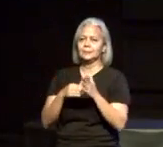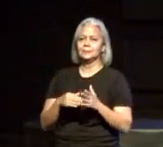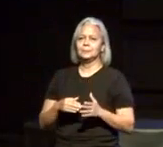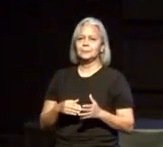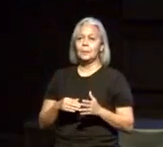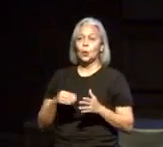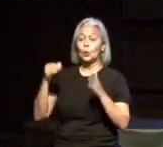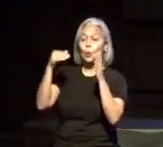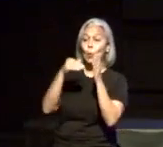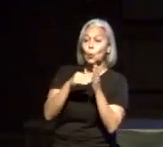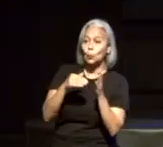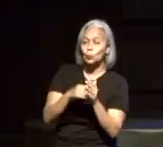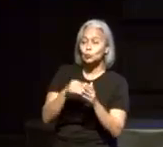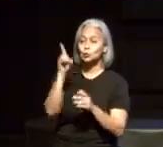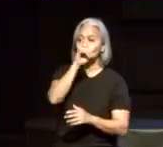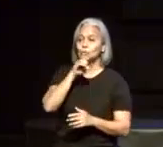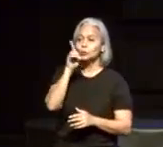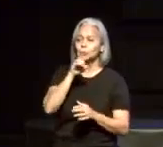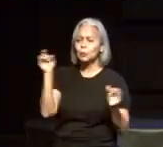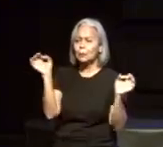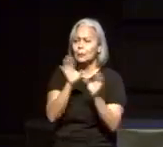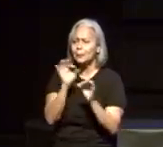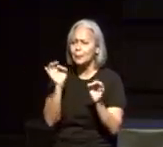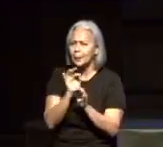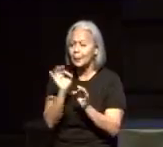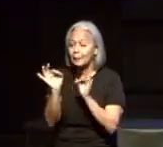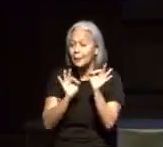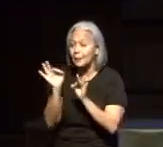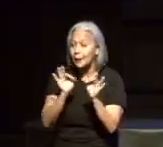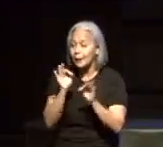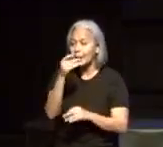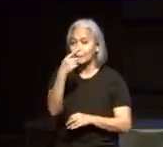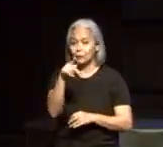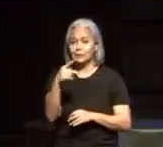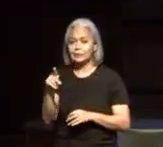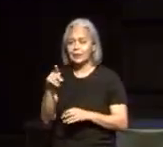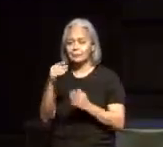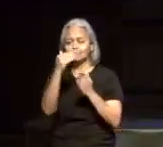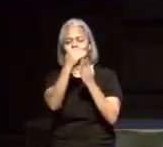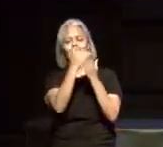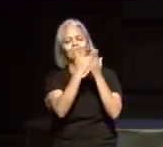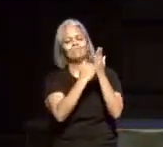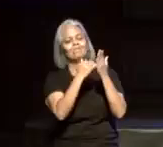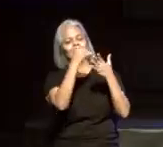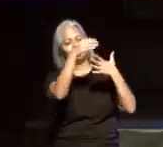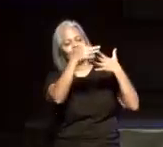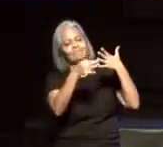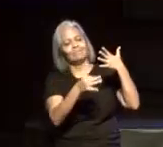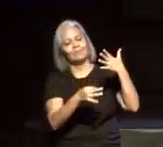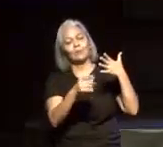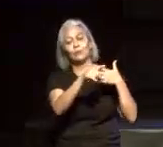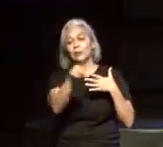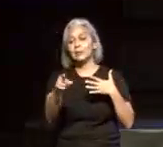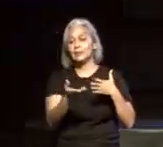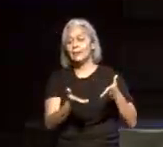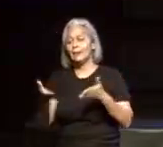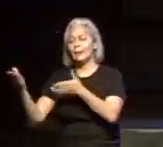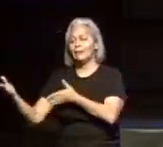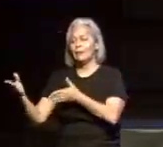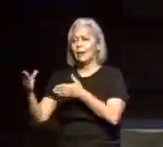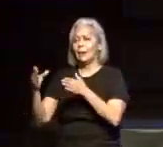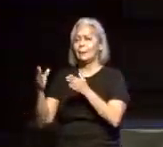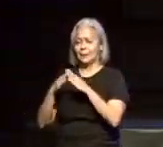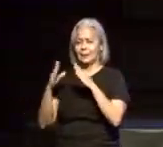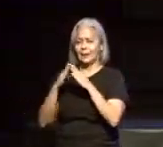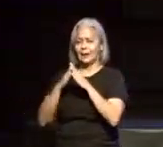domingo, preparar para você um pequeno cartãozinho com essas... com essa lista, né, pronta para que você possa levar para casa e ter isso guardado, que é,